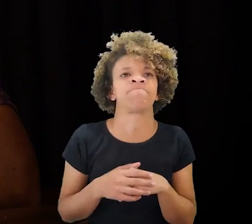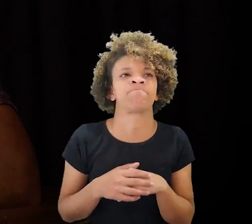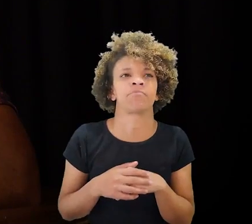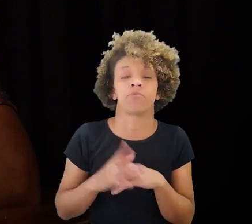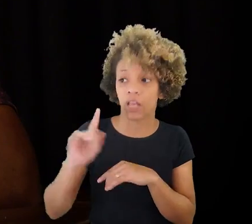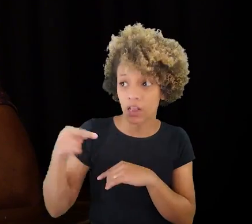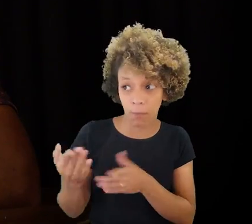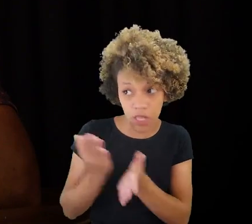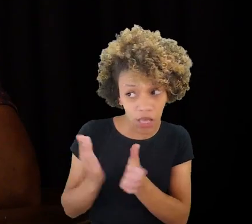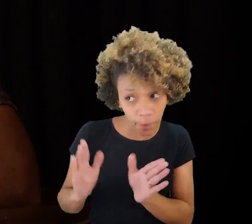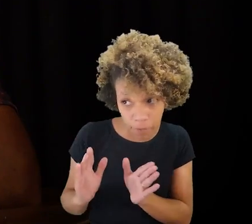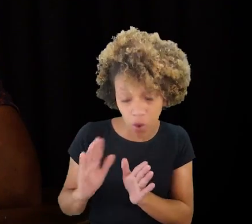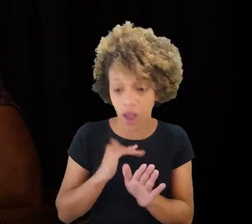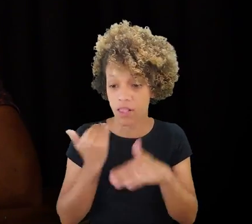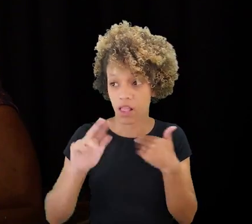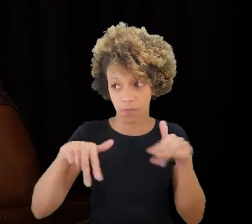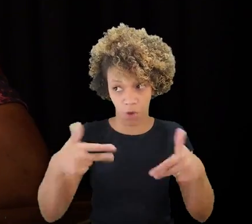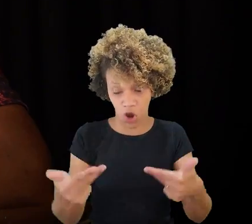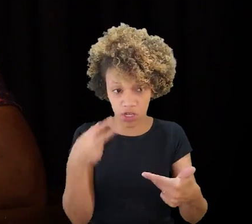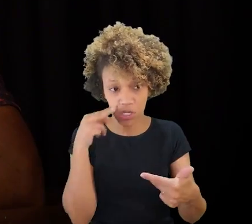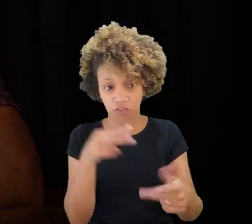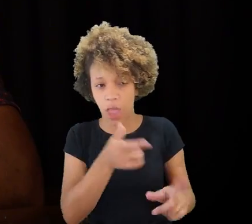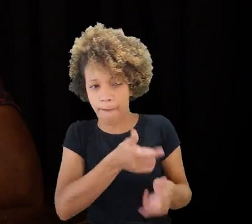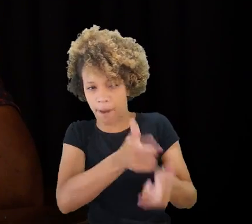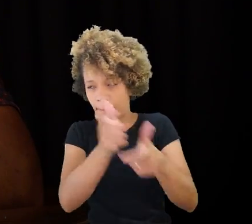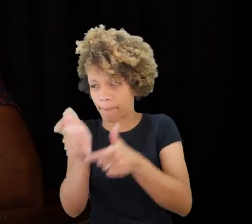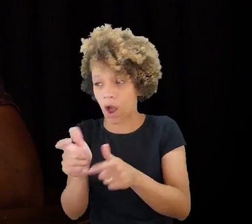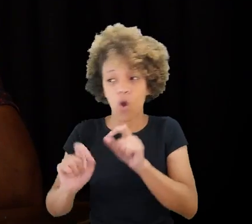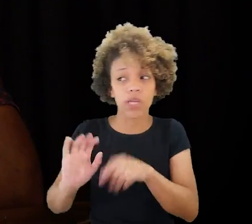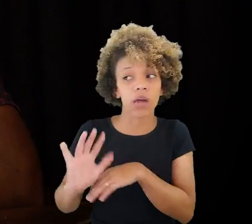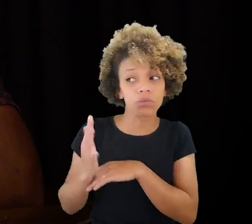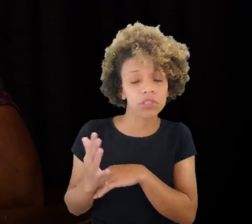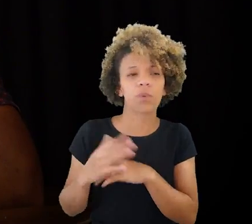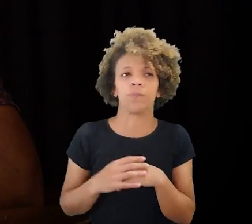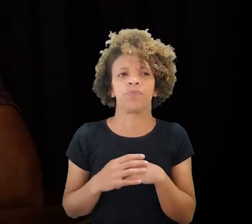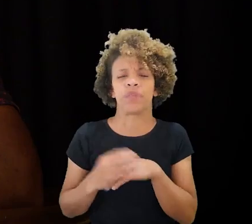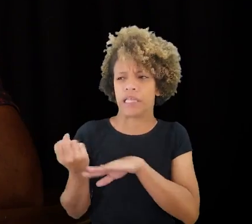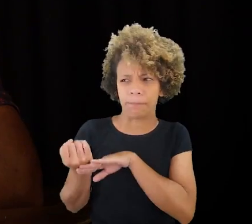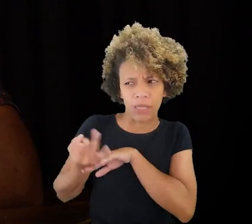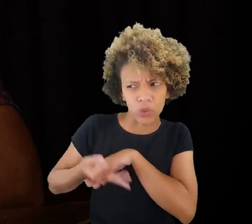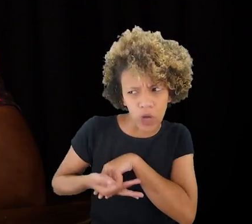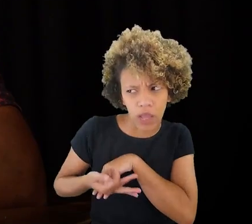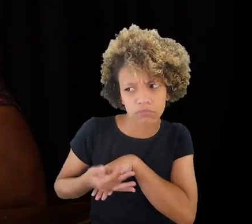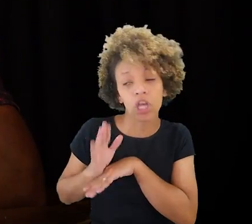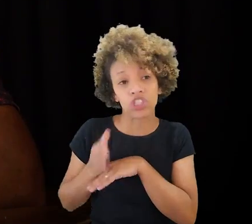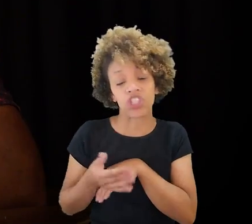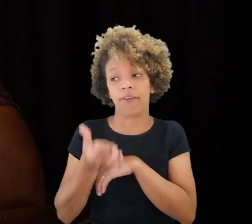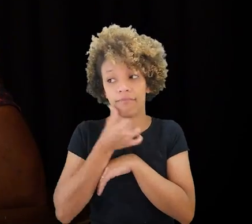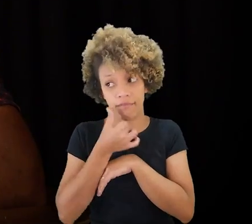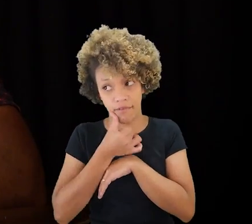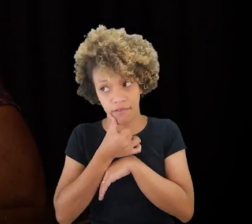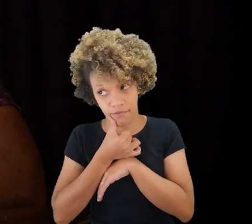depois é o seguinte mano depois que acabou todas essas mortes que nós vimos essas pessoas sendo assassinadas o que aconteceu Tipo na madrugada aí nós já estamos